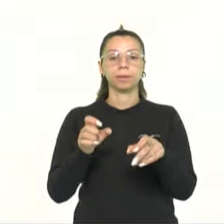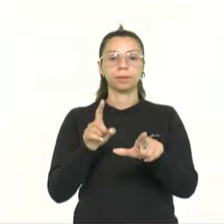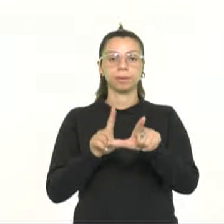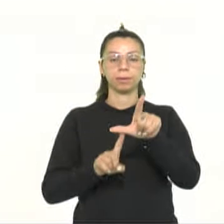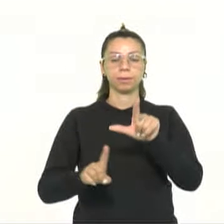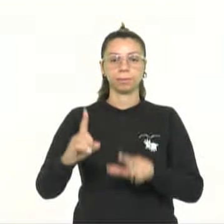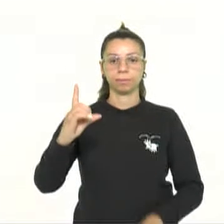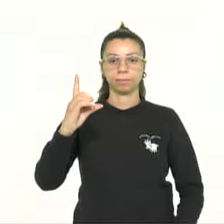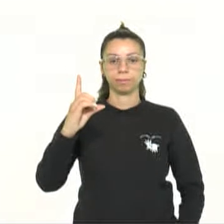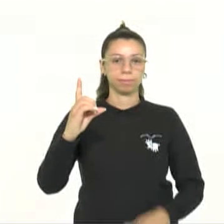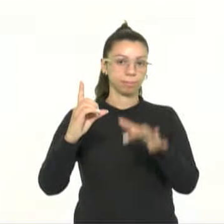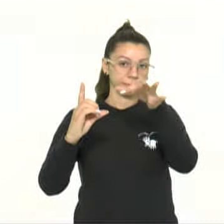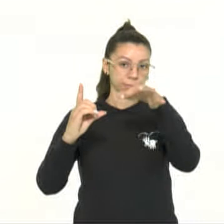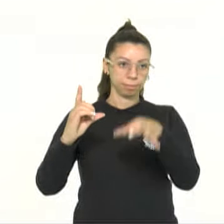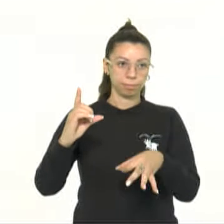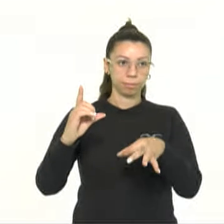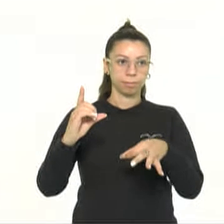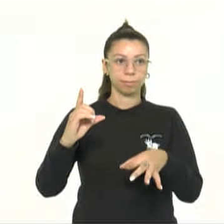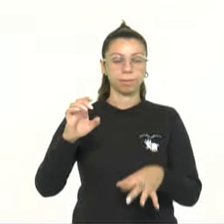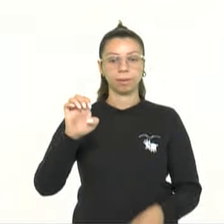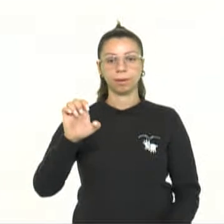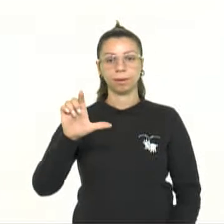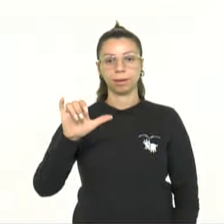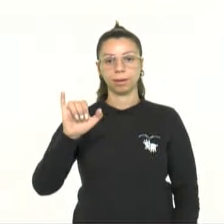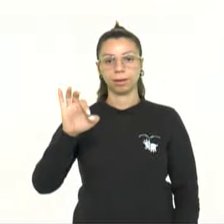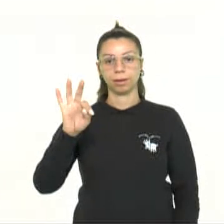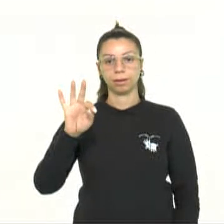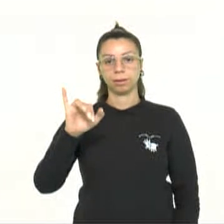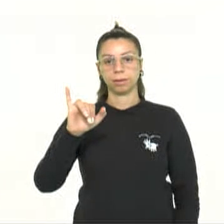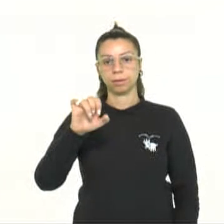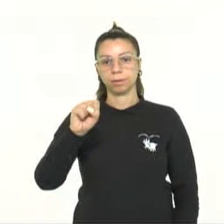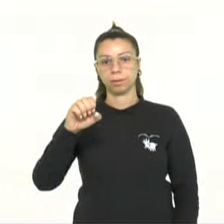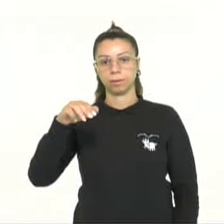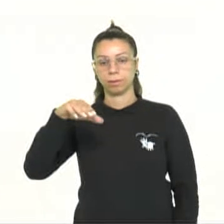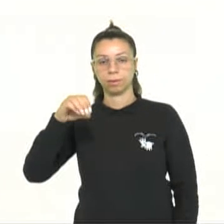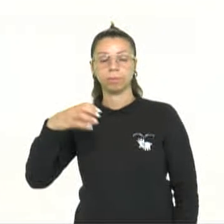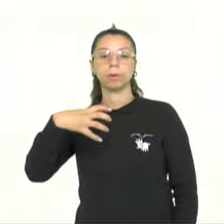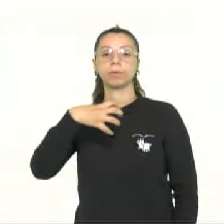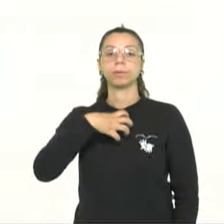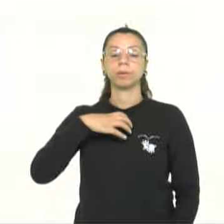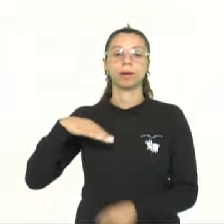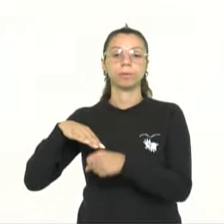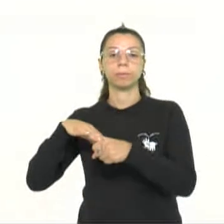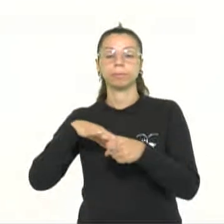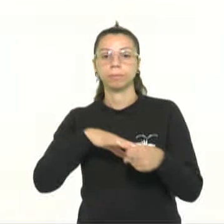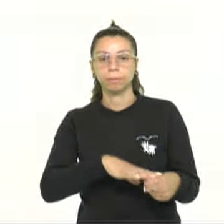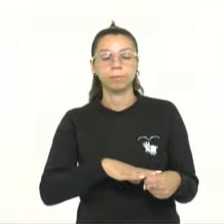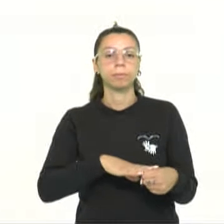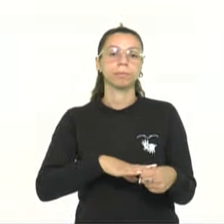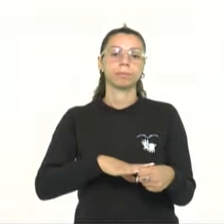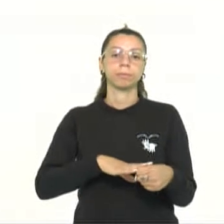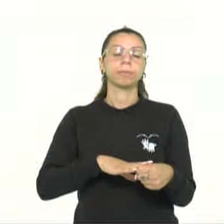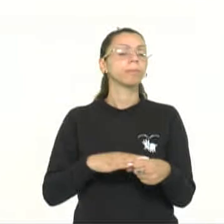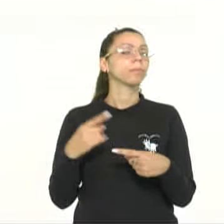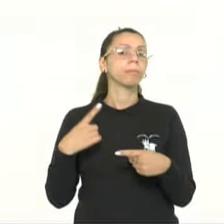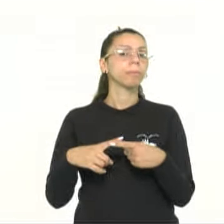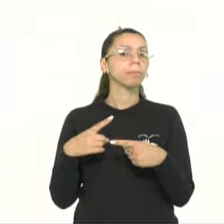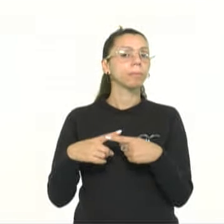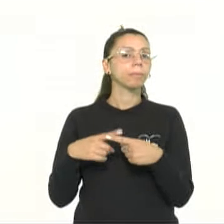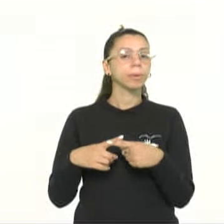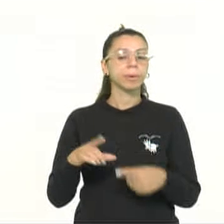de elitismo, né? A forma de discriminação del discurso de Susanita. Por que que